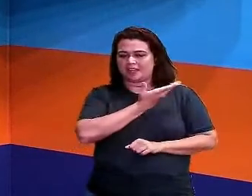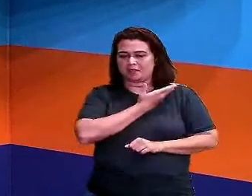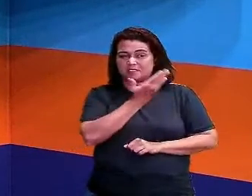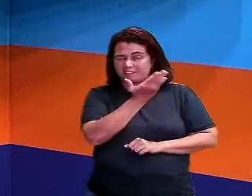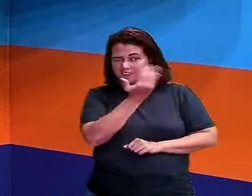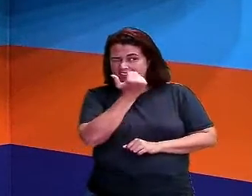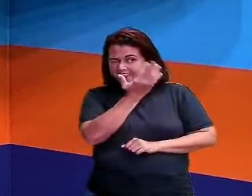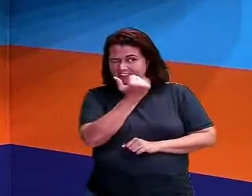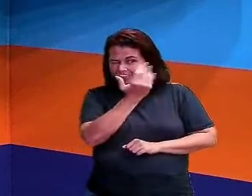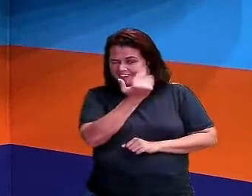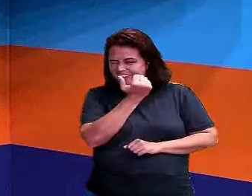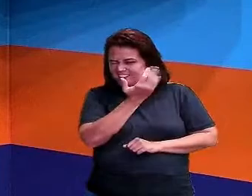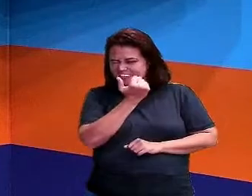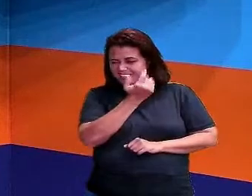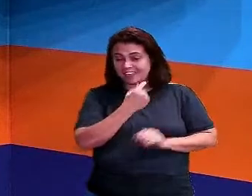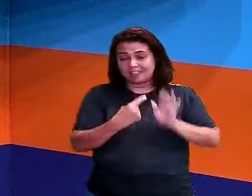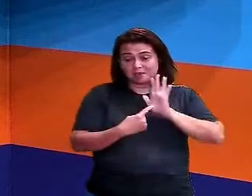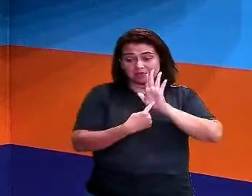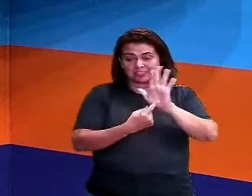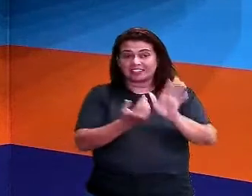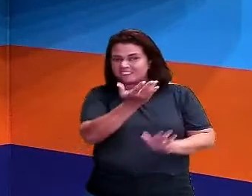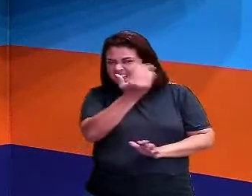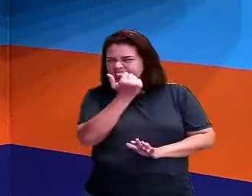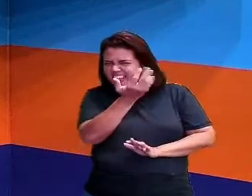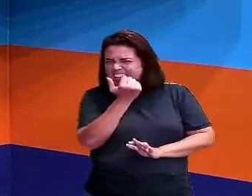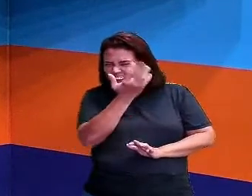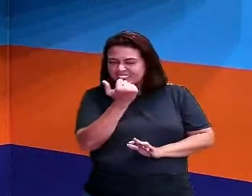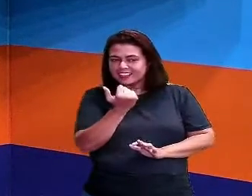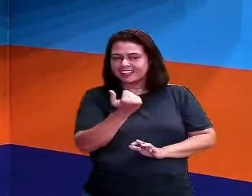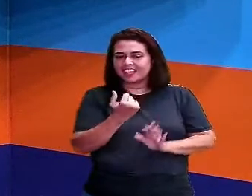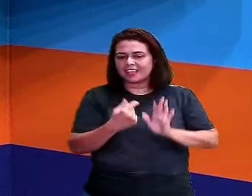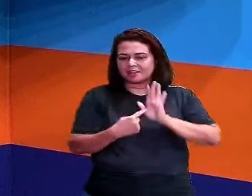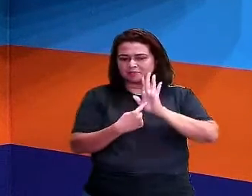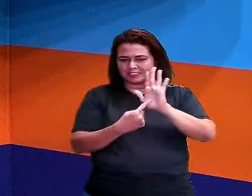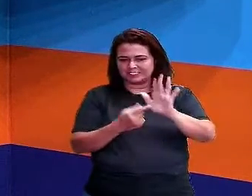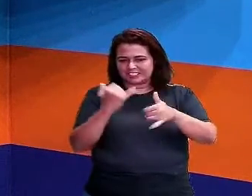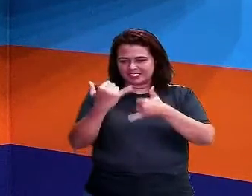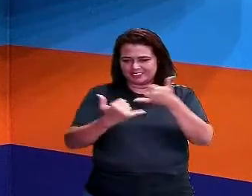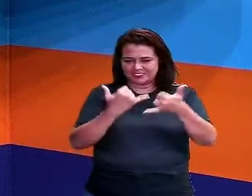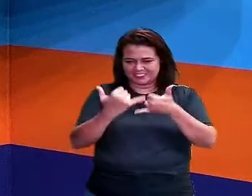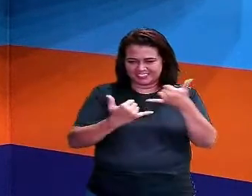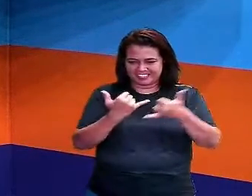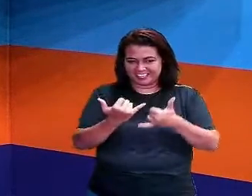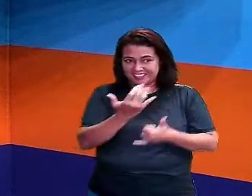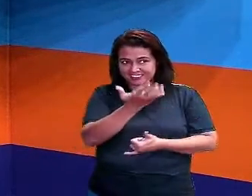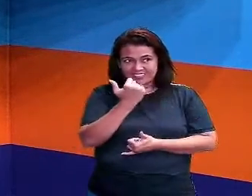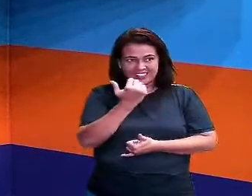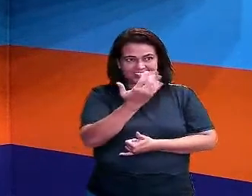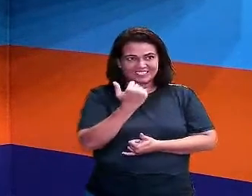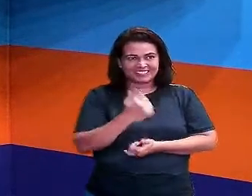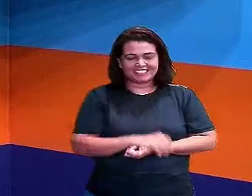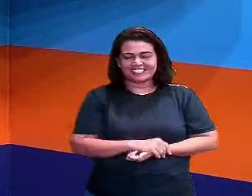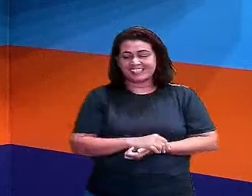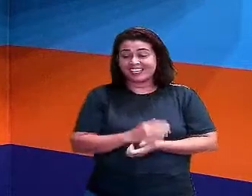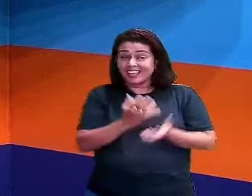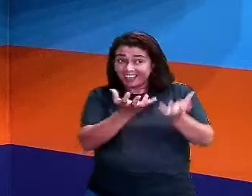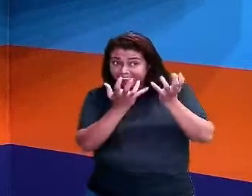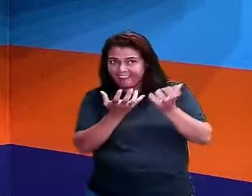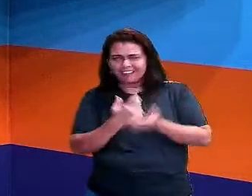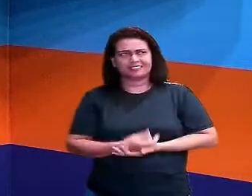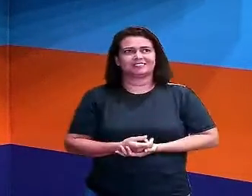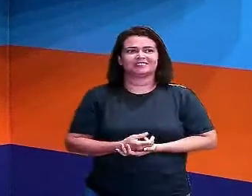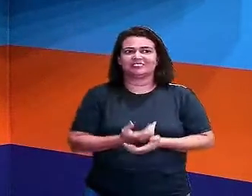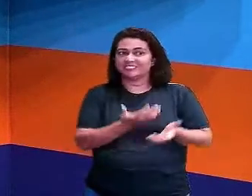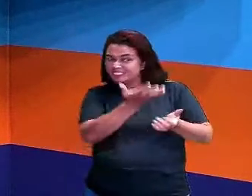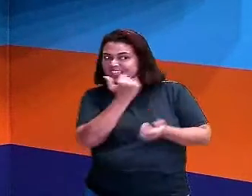vivo para ele aparecer. Adriano, você quer aparecer para brincar comigo de par ou ímpar? Vamos brincar